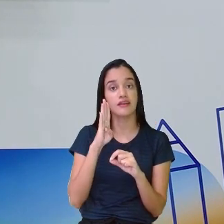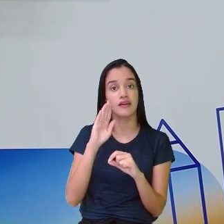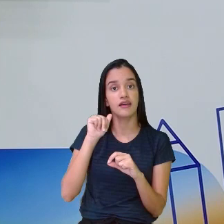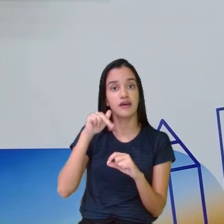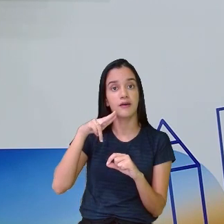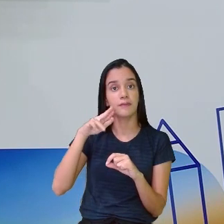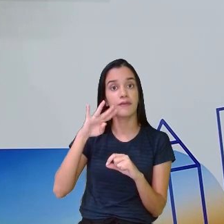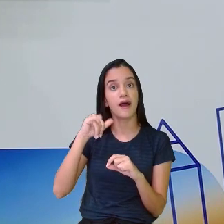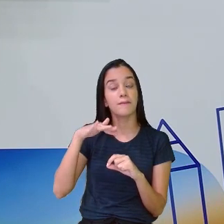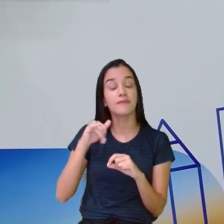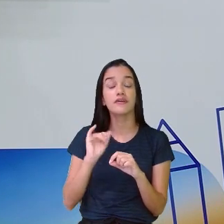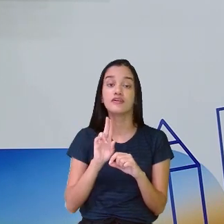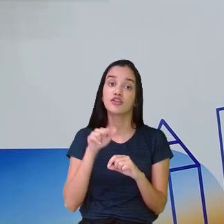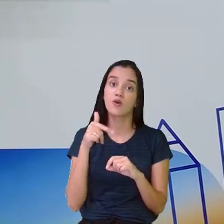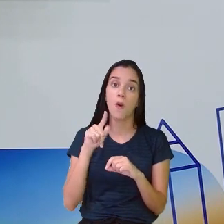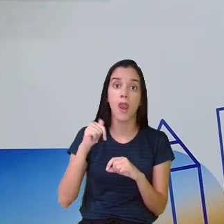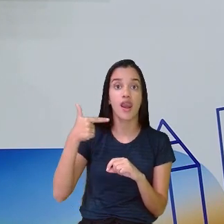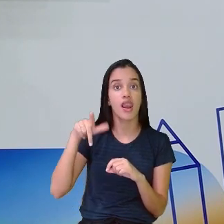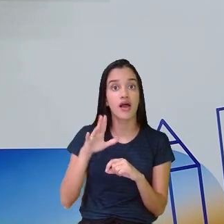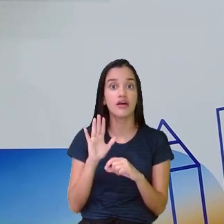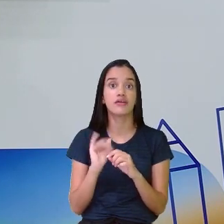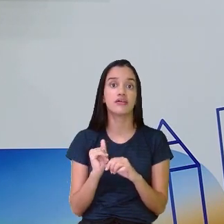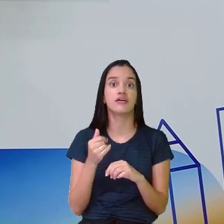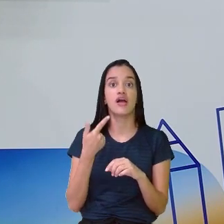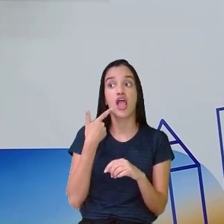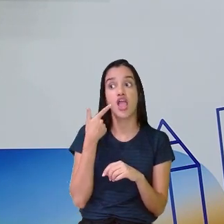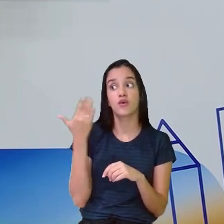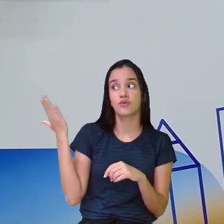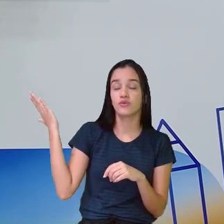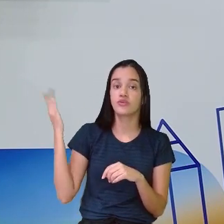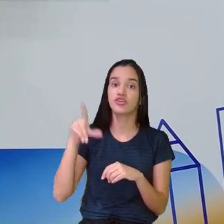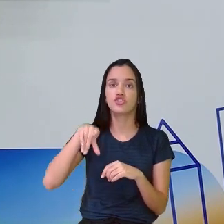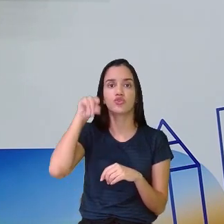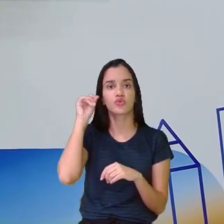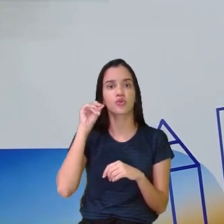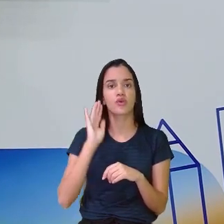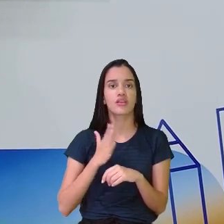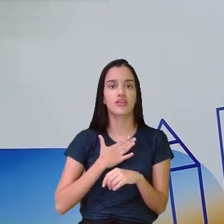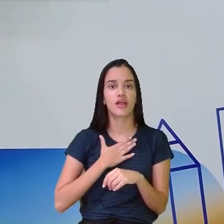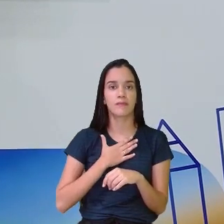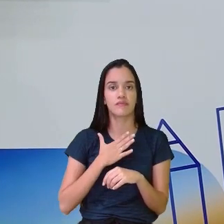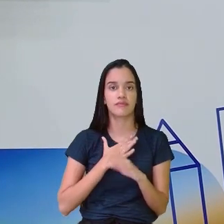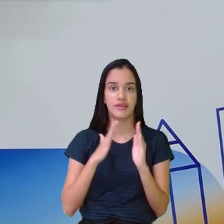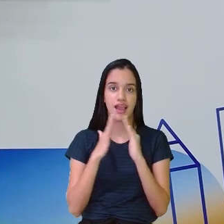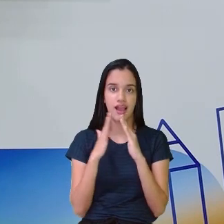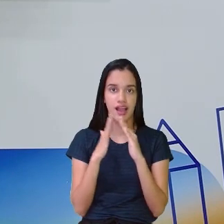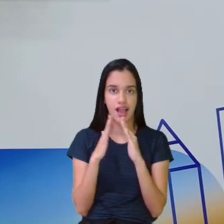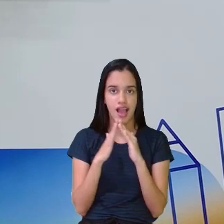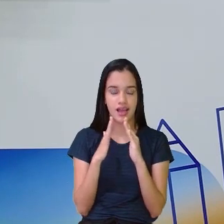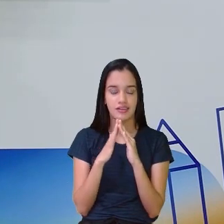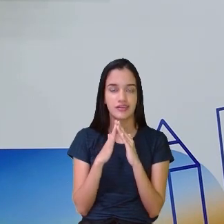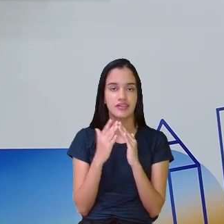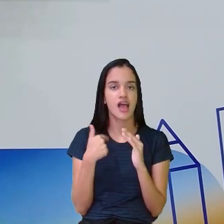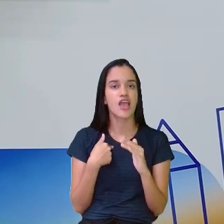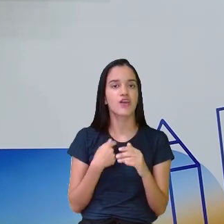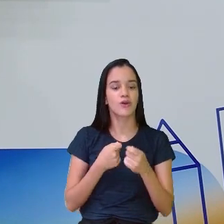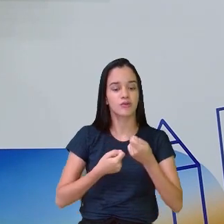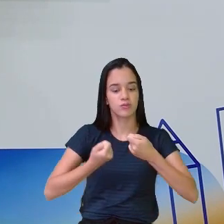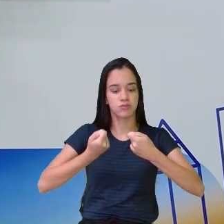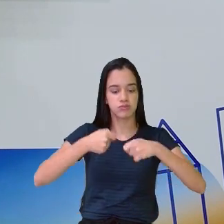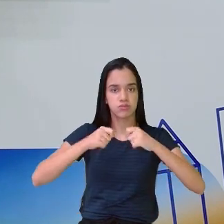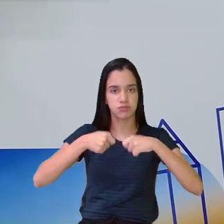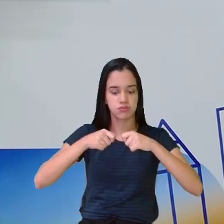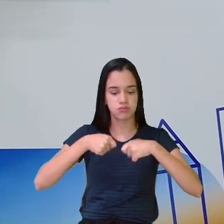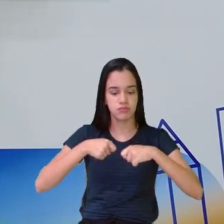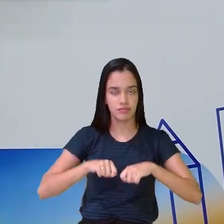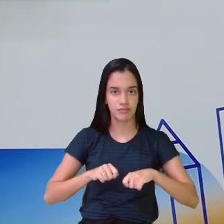barbante ou lã. E eu escolhi esse daqui porque era o que eu tinha na minha casa, linha de crochê. Porque eu gosto muito de trabalhar com